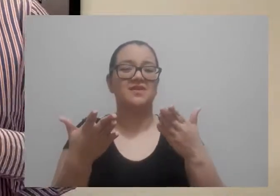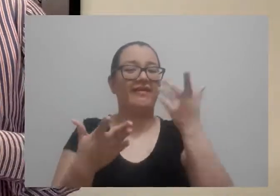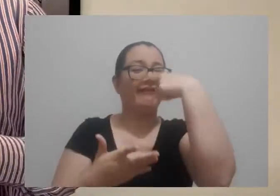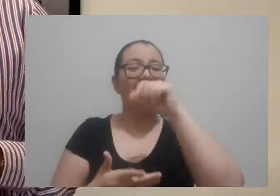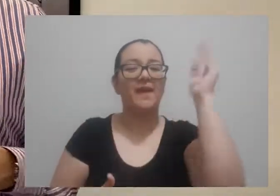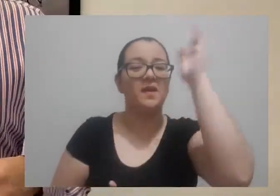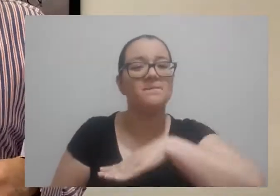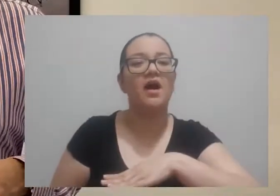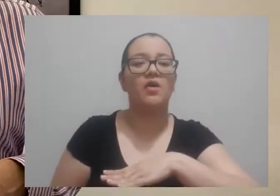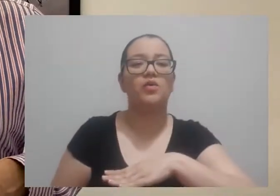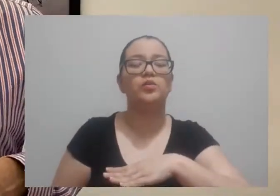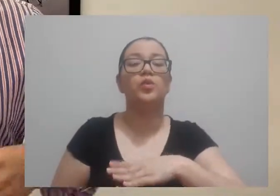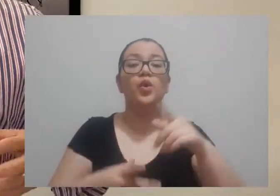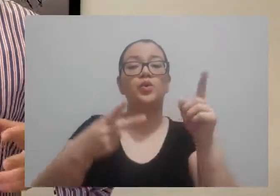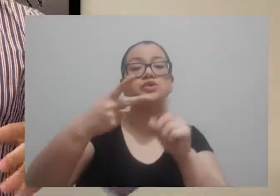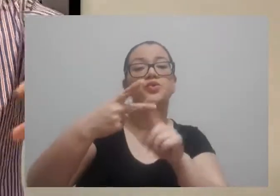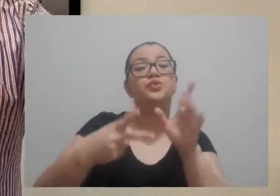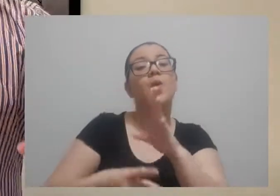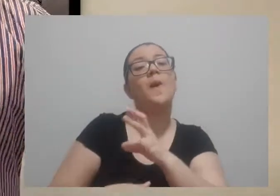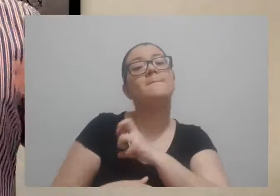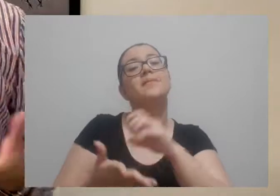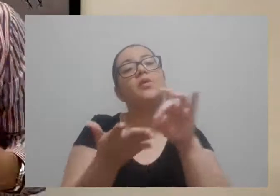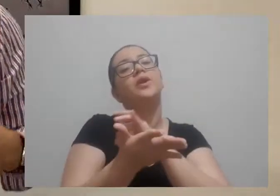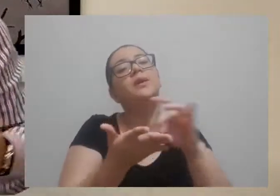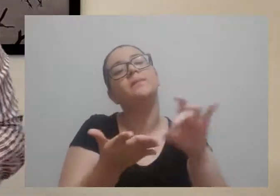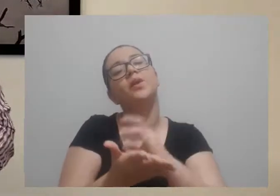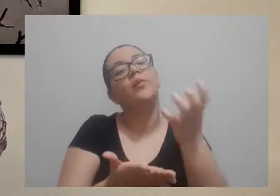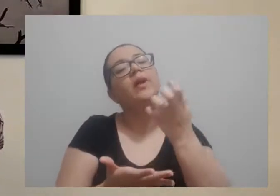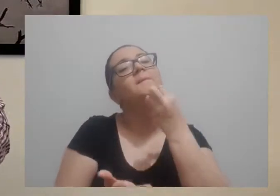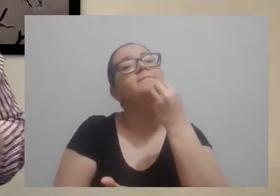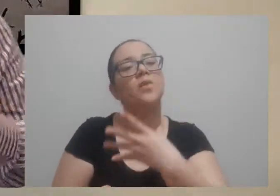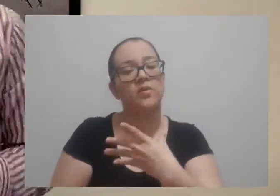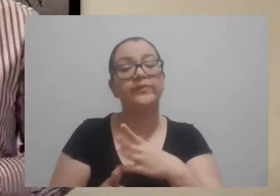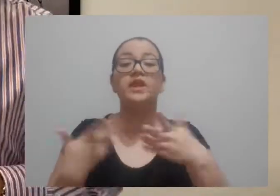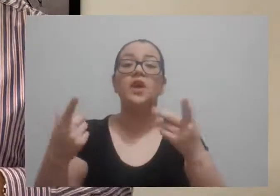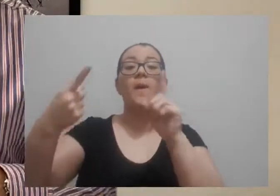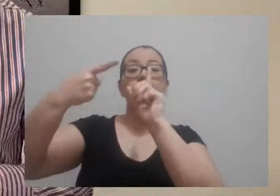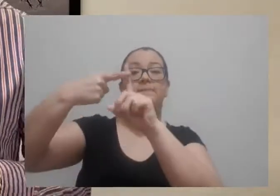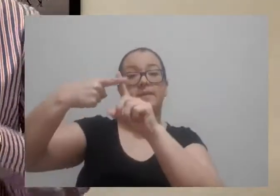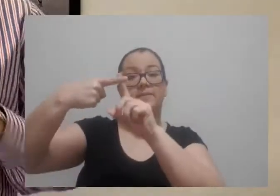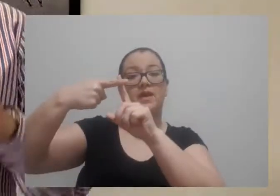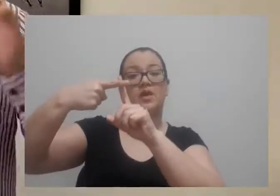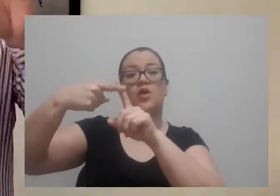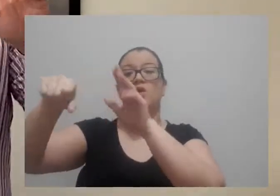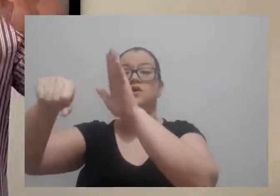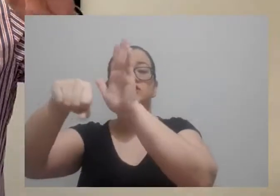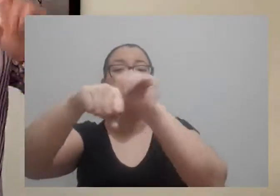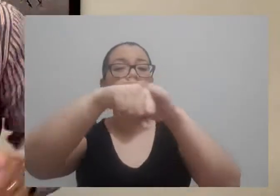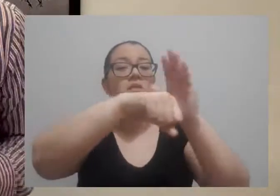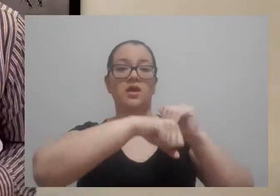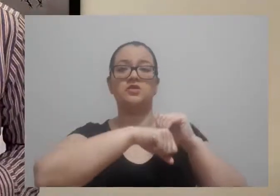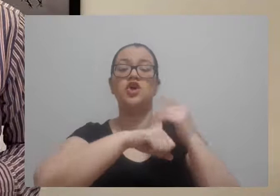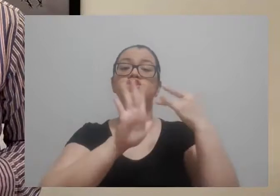e procurai o seu bem. Enquanto na primeira nós temos um chamado do nosso mestre para uma não